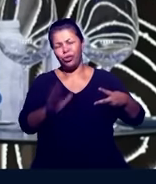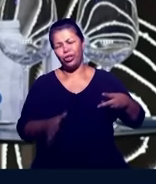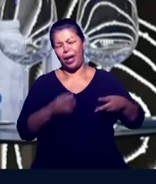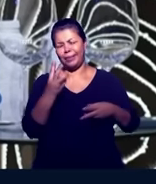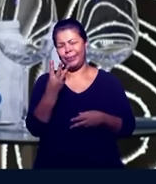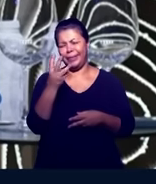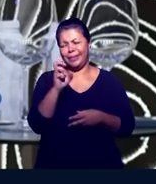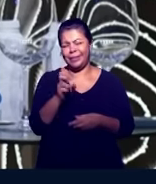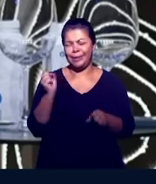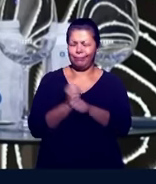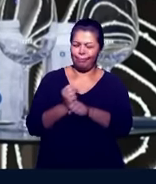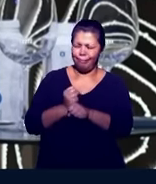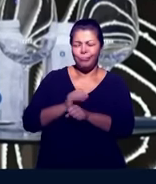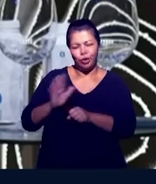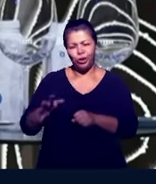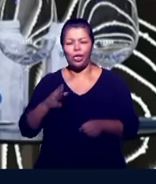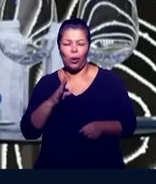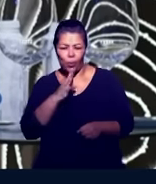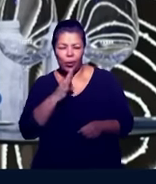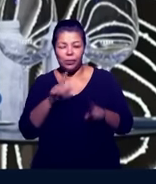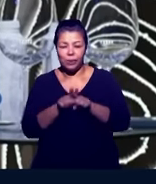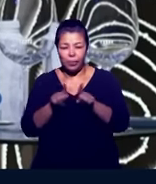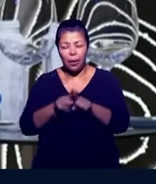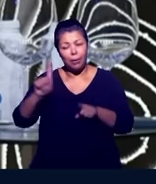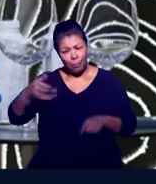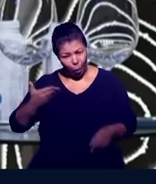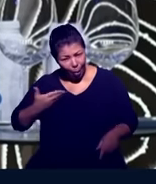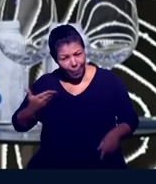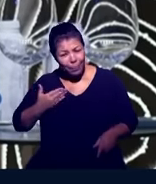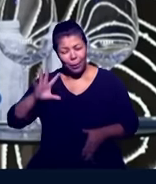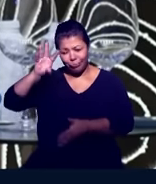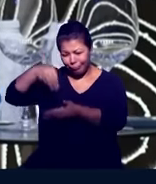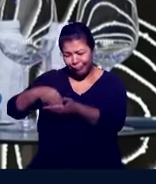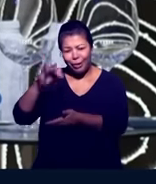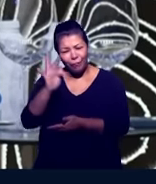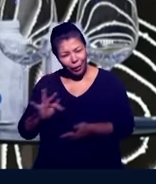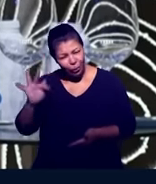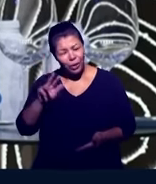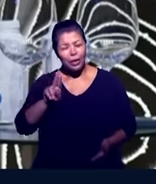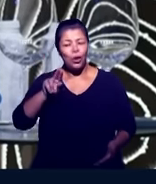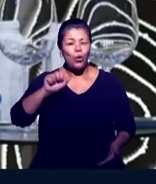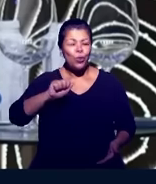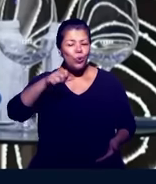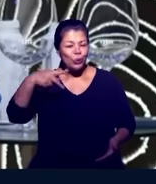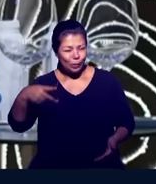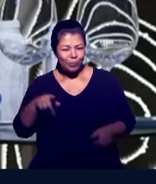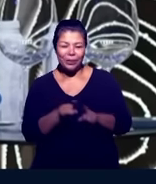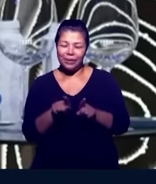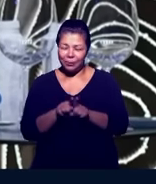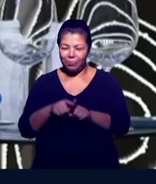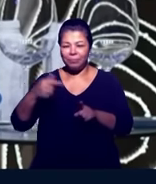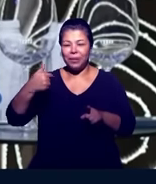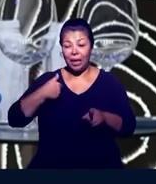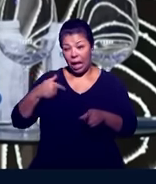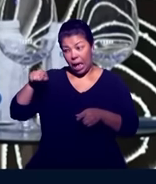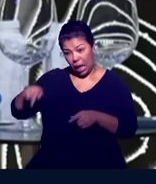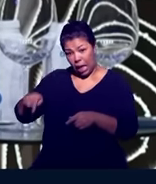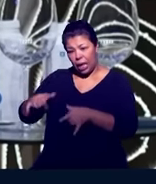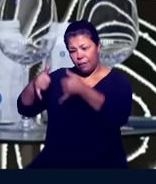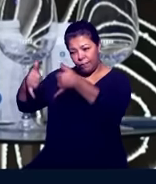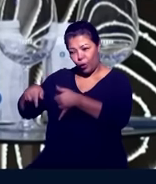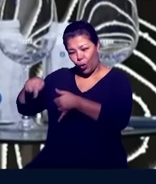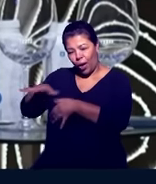Mestrado em economia lá na USP depois ele seguiu a economia eu fui para outras paragens